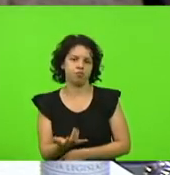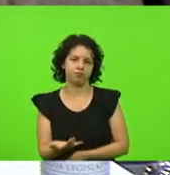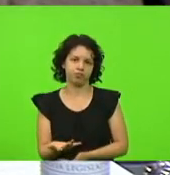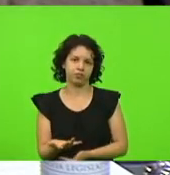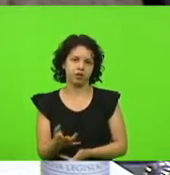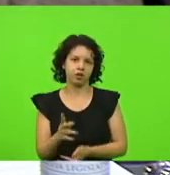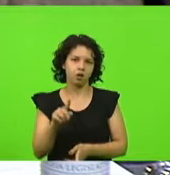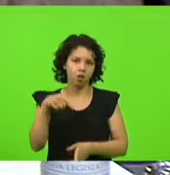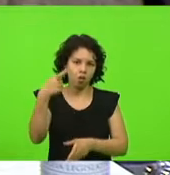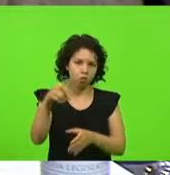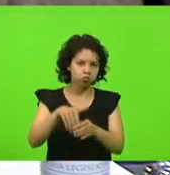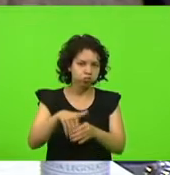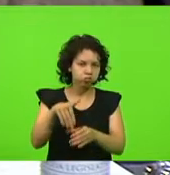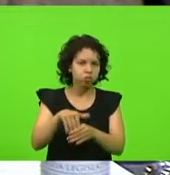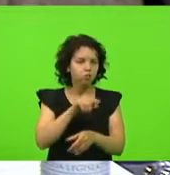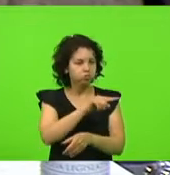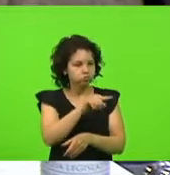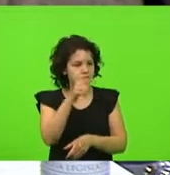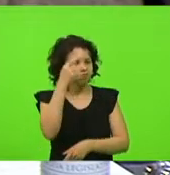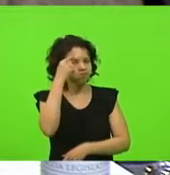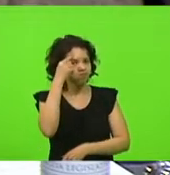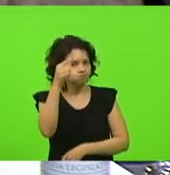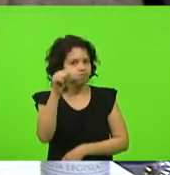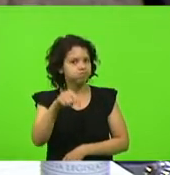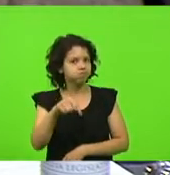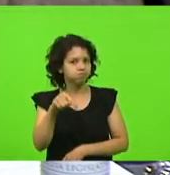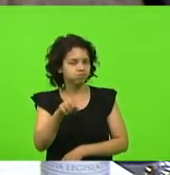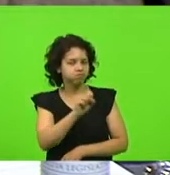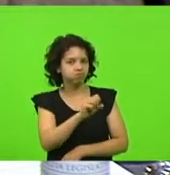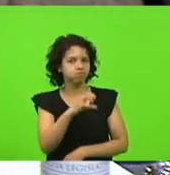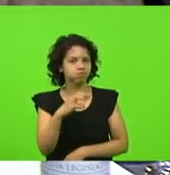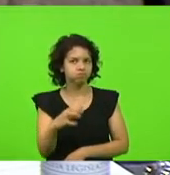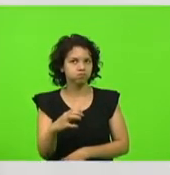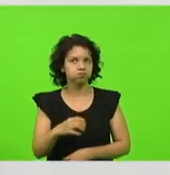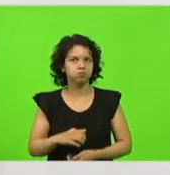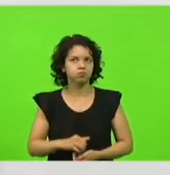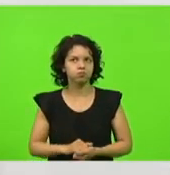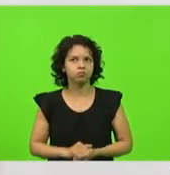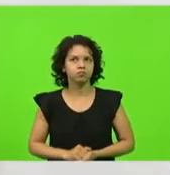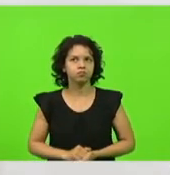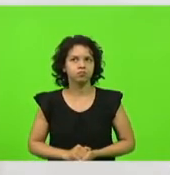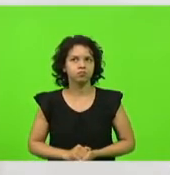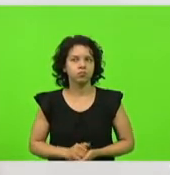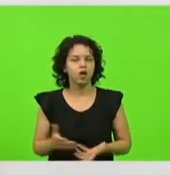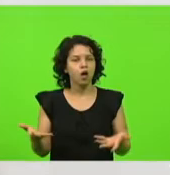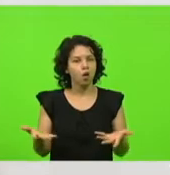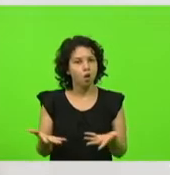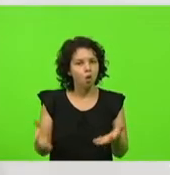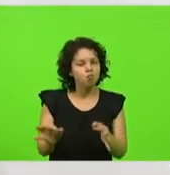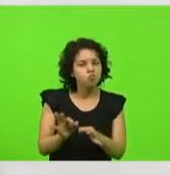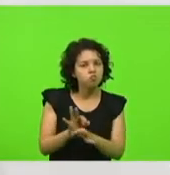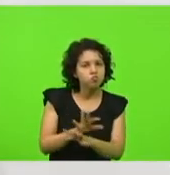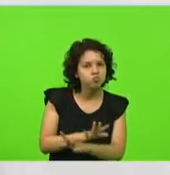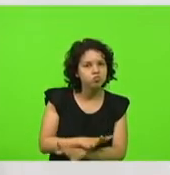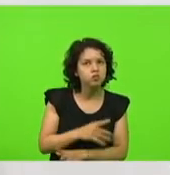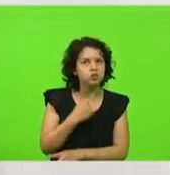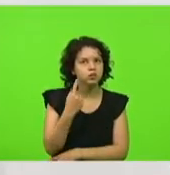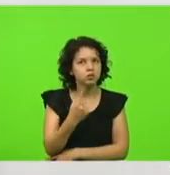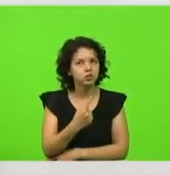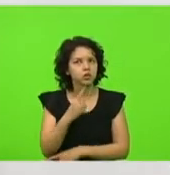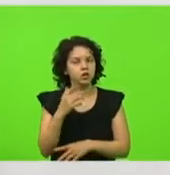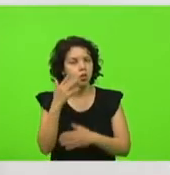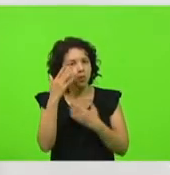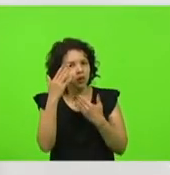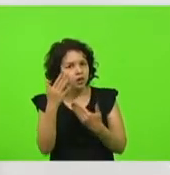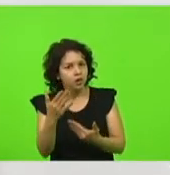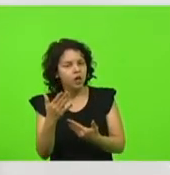serão lembradas aqui em Santa Catarina. Mais um minutinho. Não? Agora, para encerrar, senhor deputado, obrigado. Eu tenho